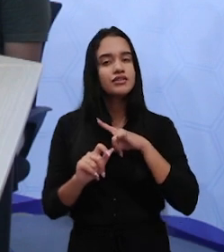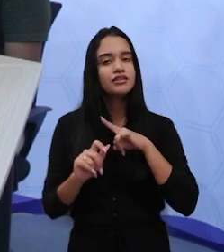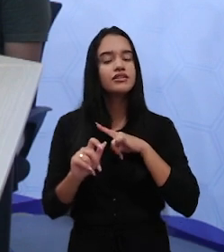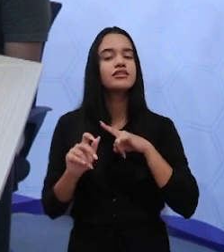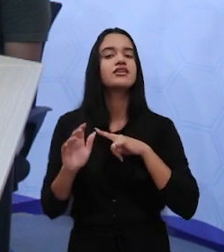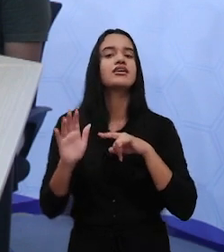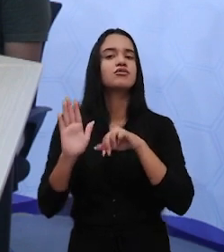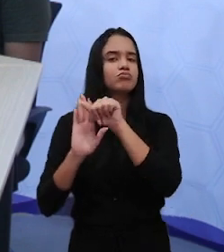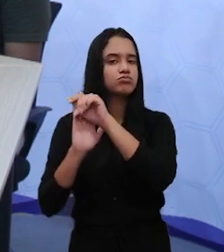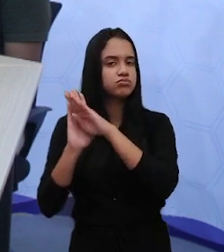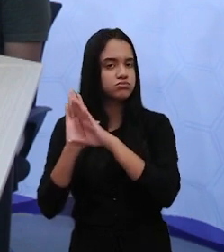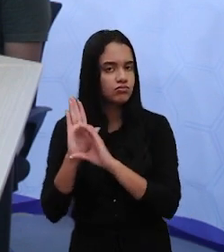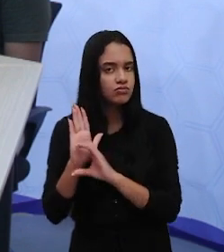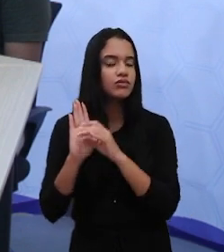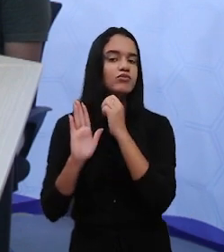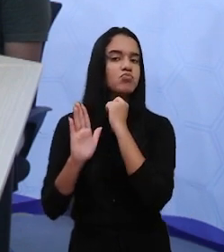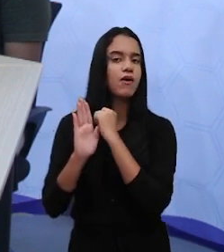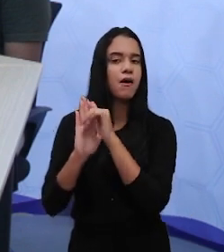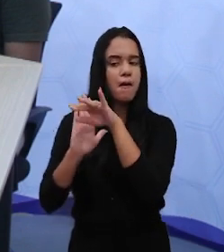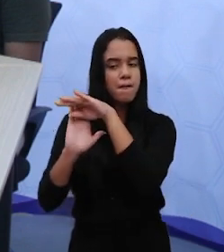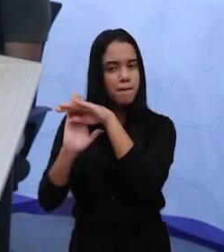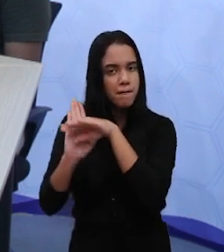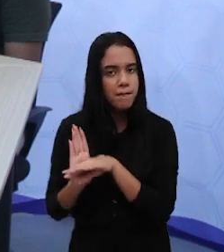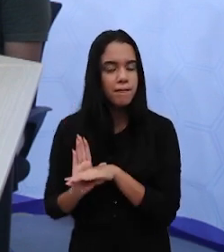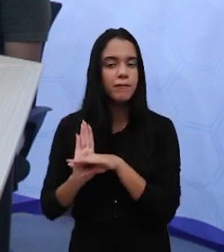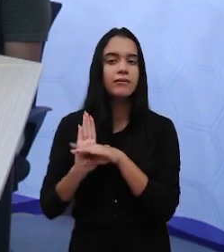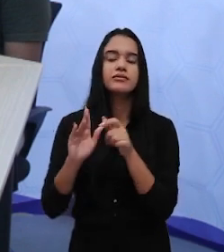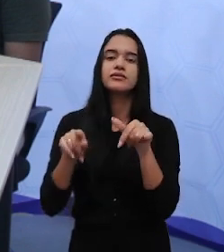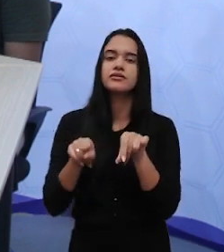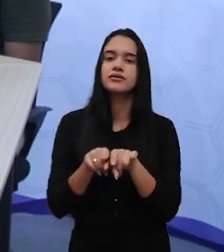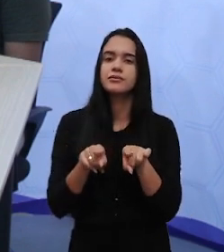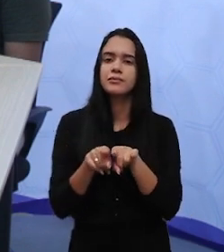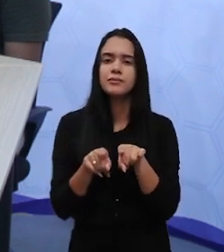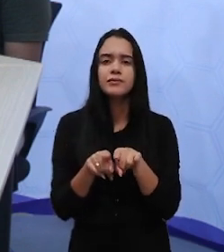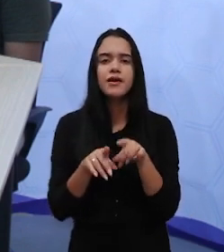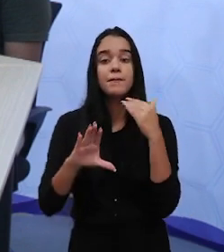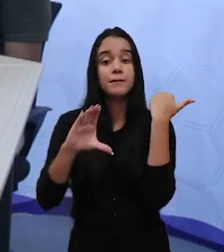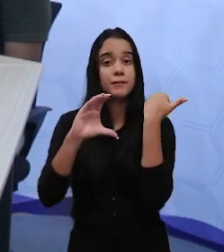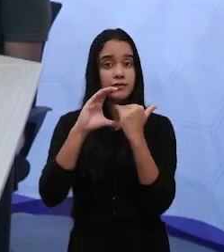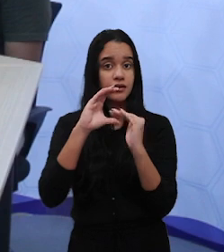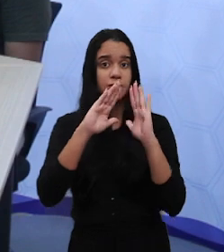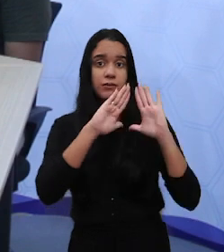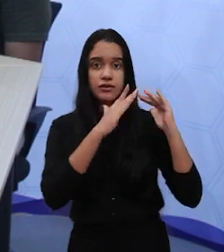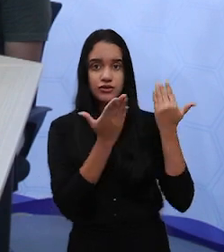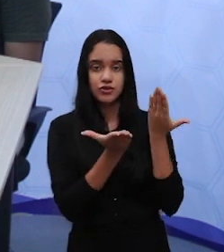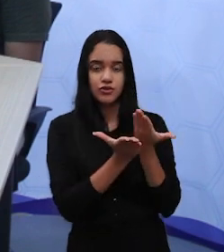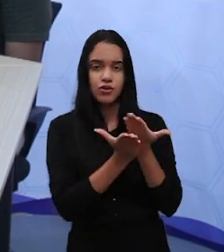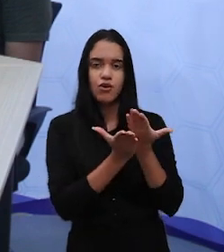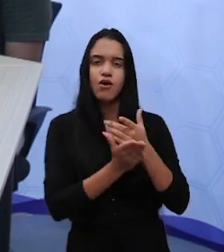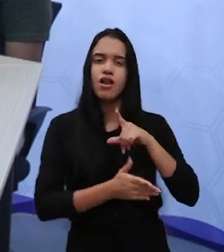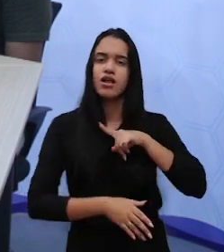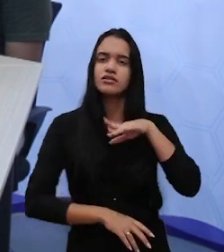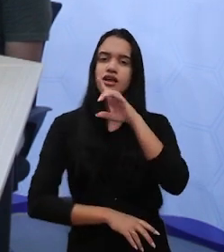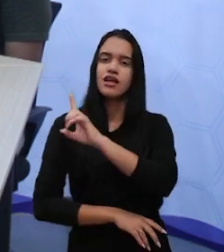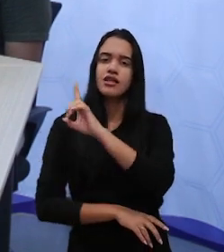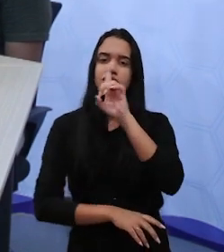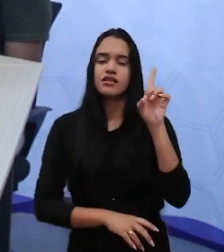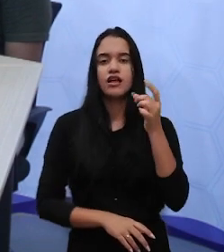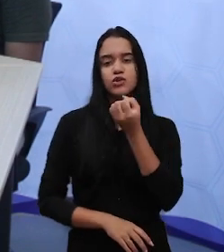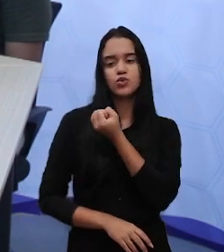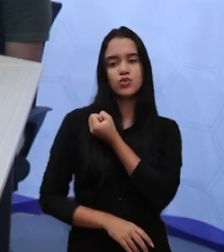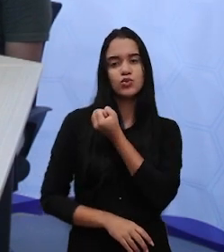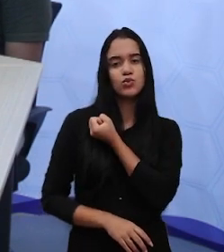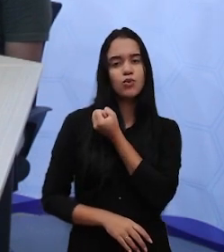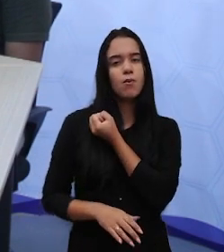ele vem de onde foi enviado para a escola, vem com data, vem com número de ordem,